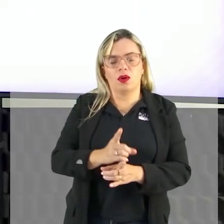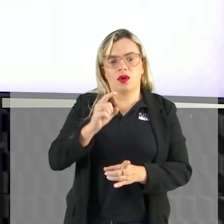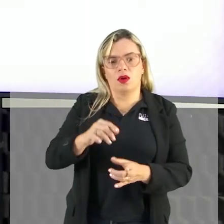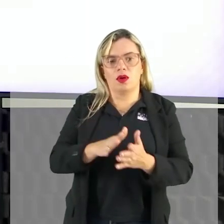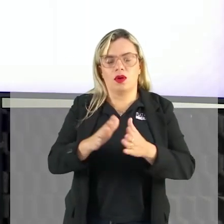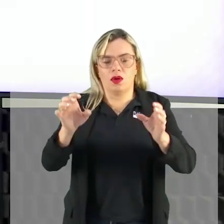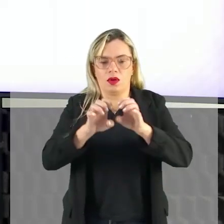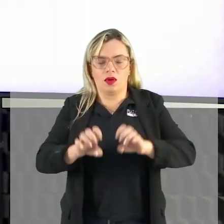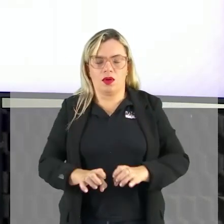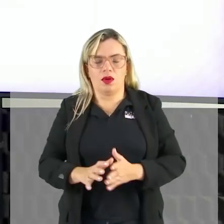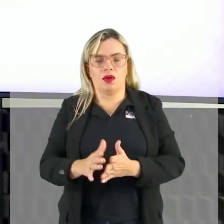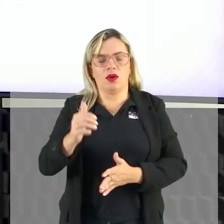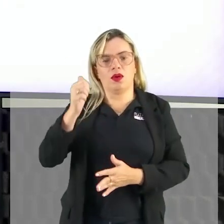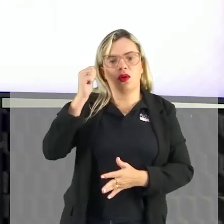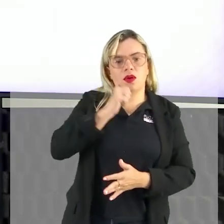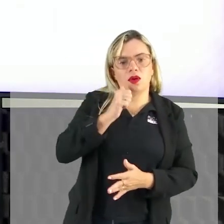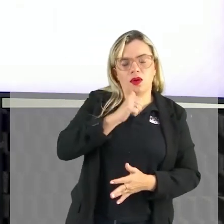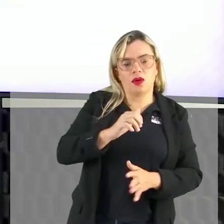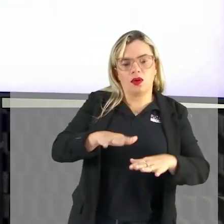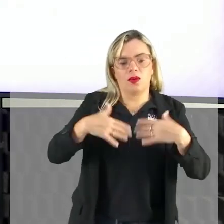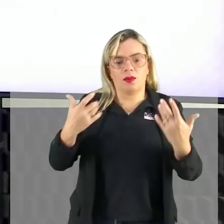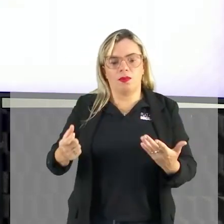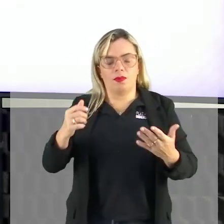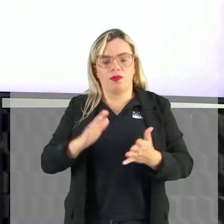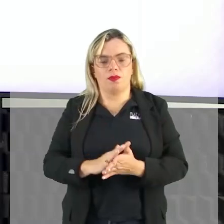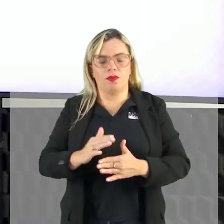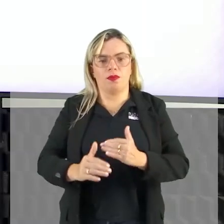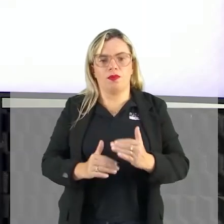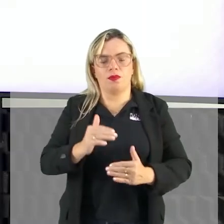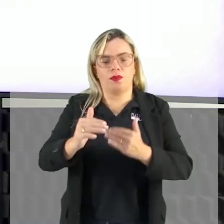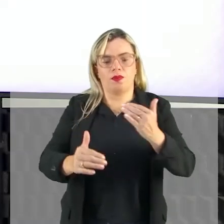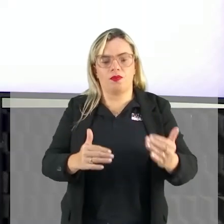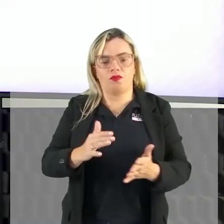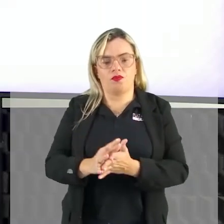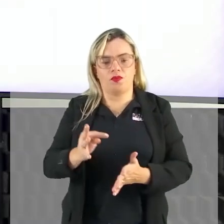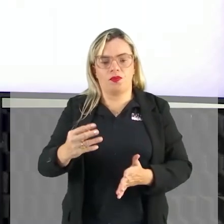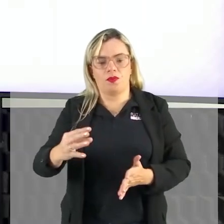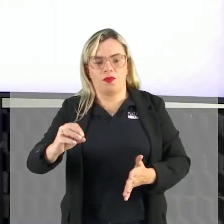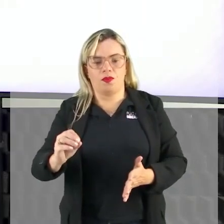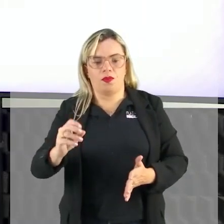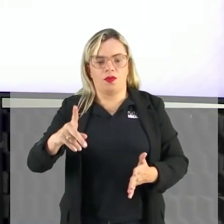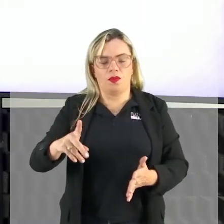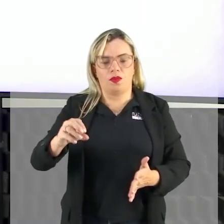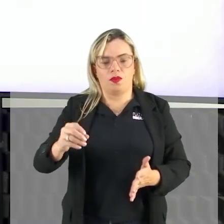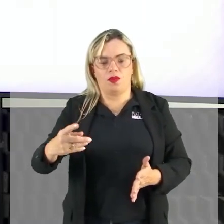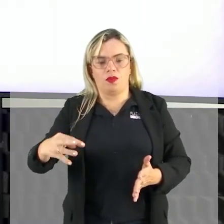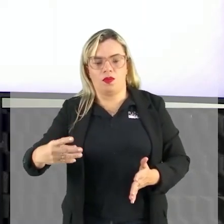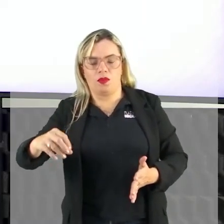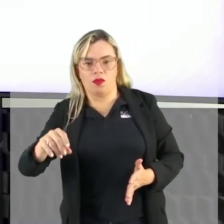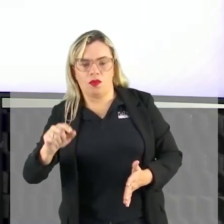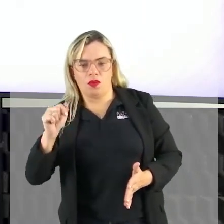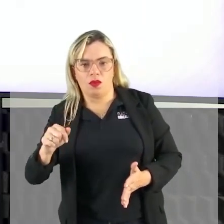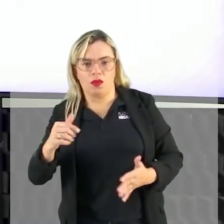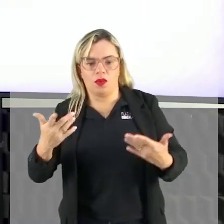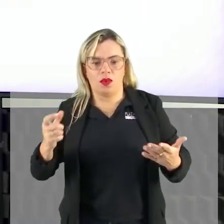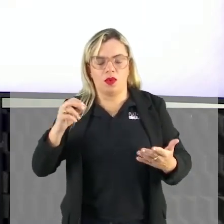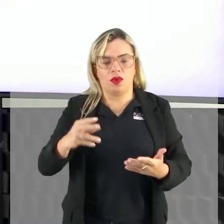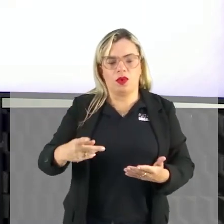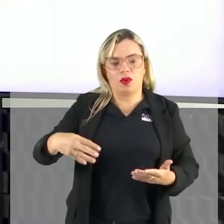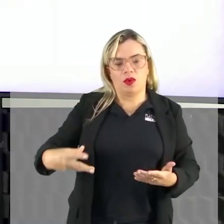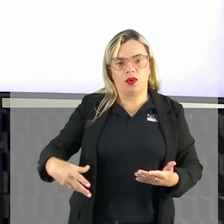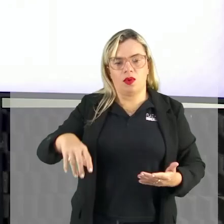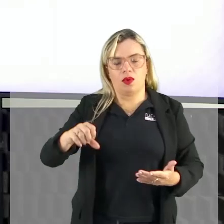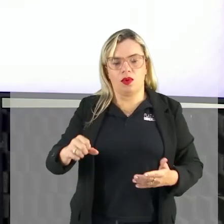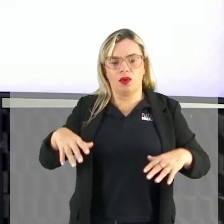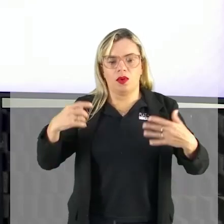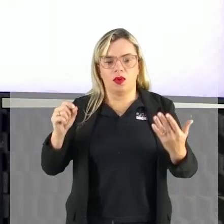a estrutura feminina, né, o órgão reprodutivo feminino, aí se forma o tubo polínico para levar os núcleos polares, né,